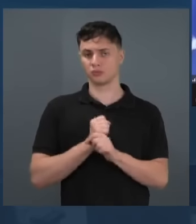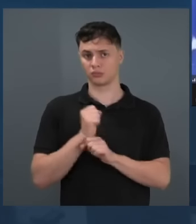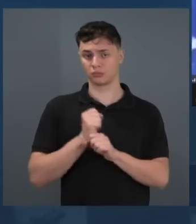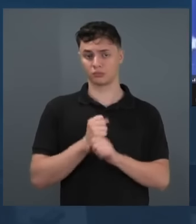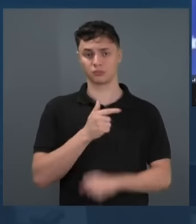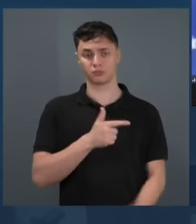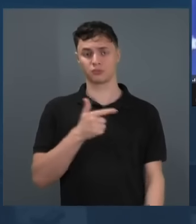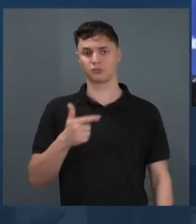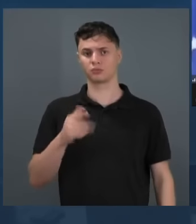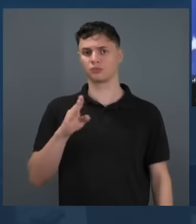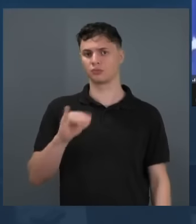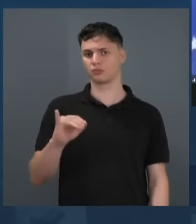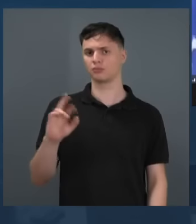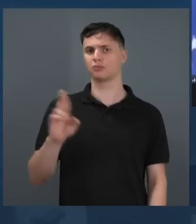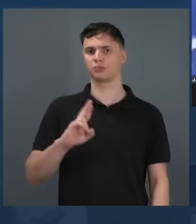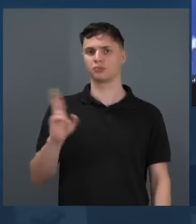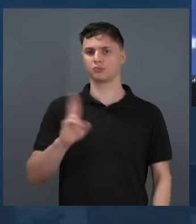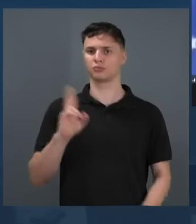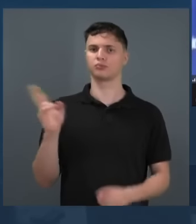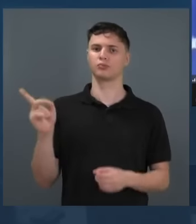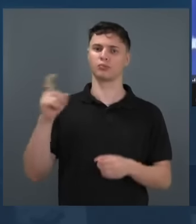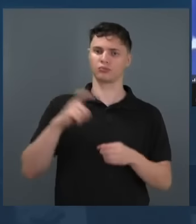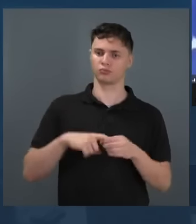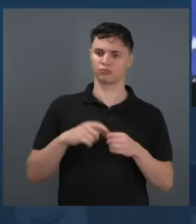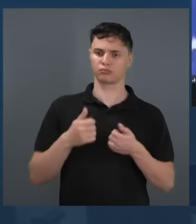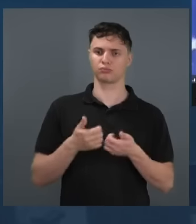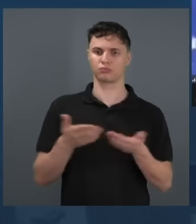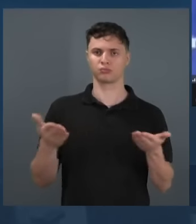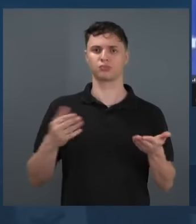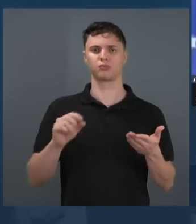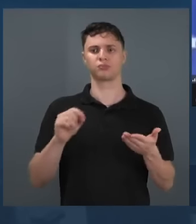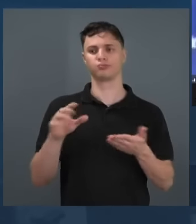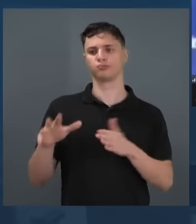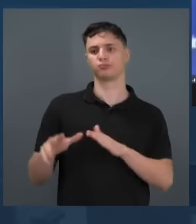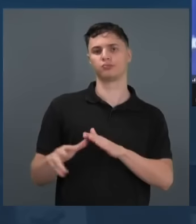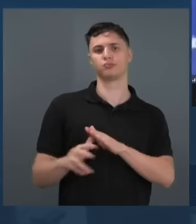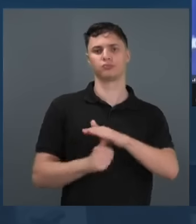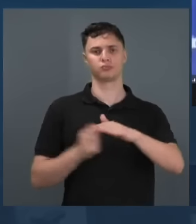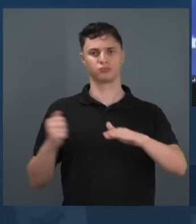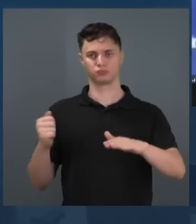22 bilhões de reais devolvidos do que foi surrupiado